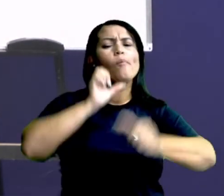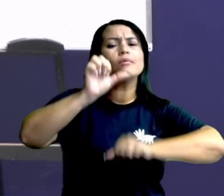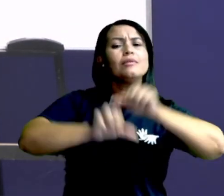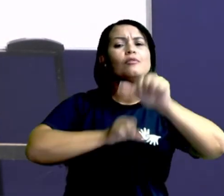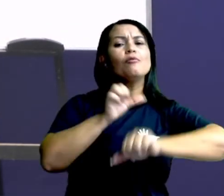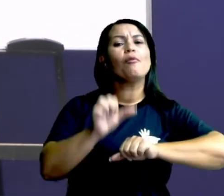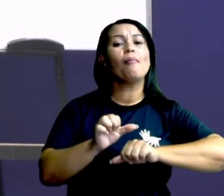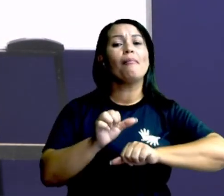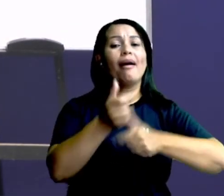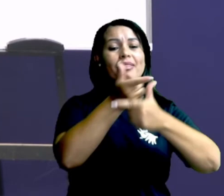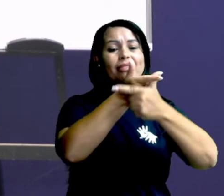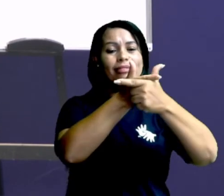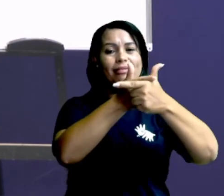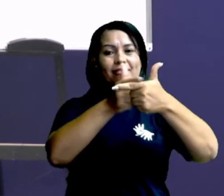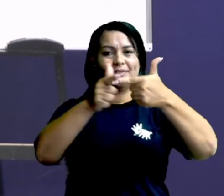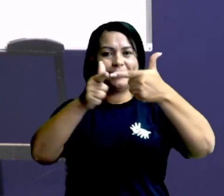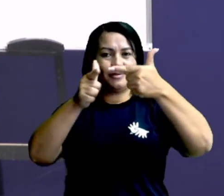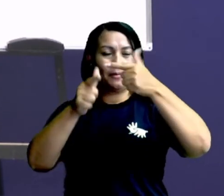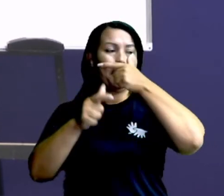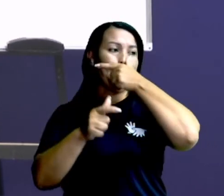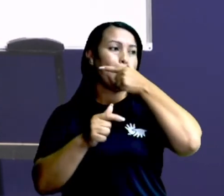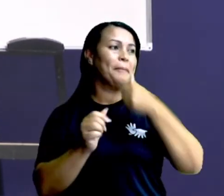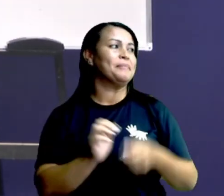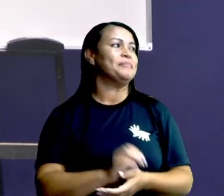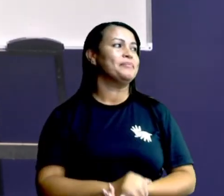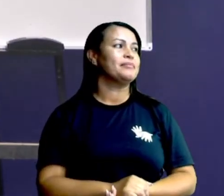Vamos fazer a divisão.